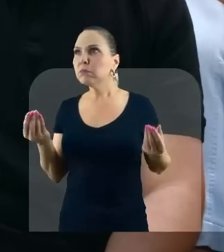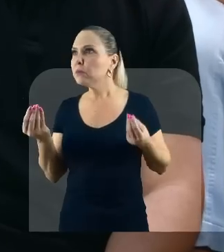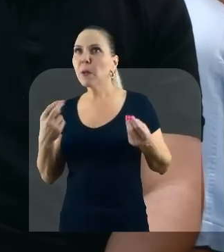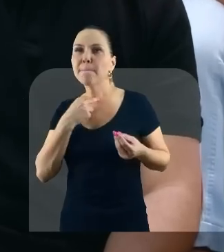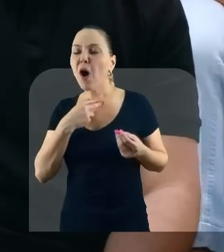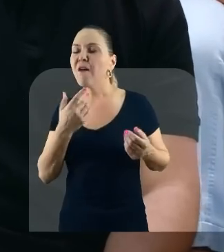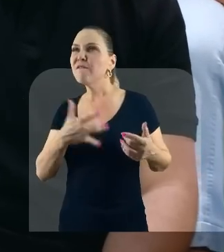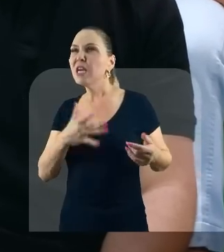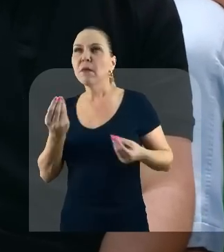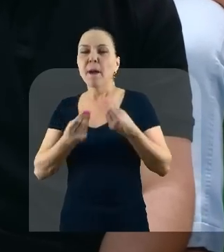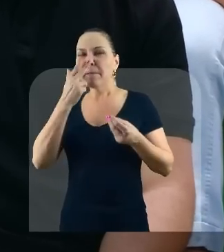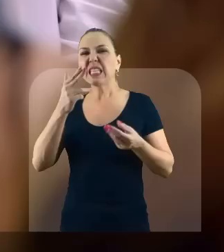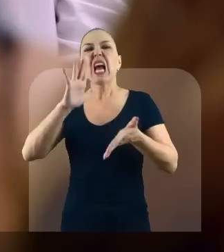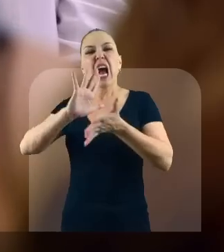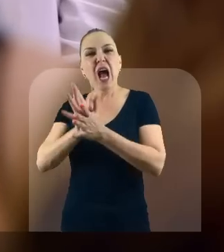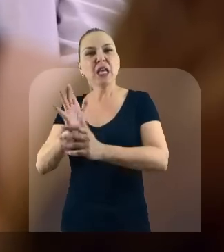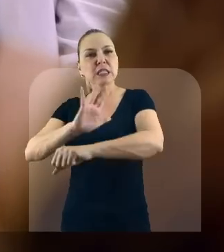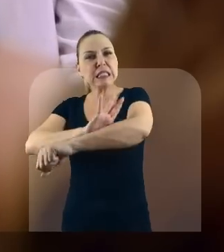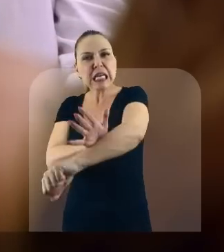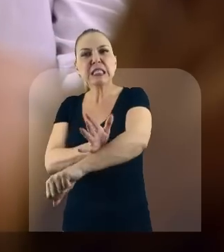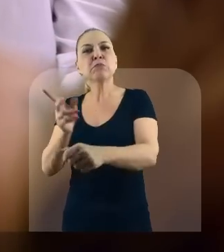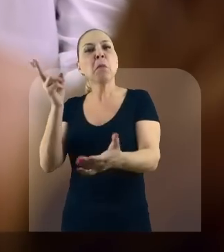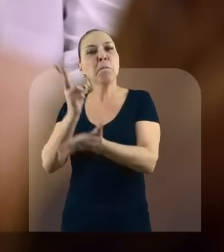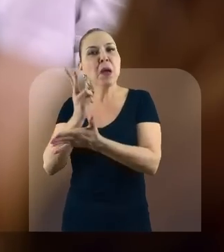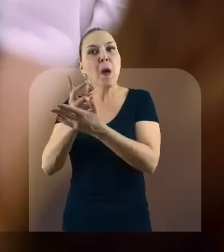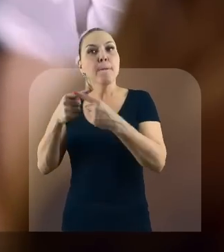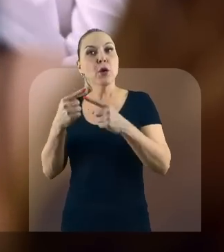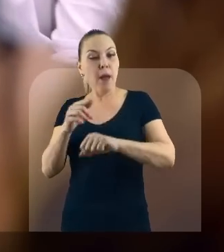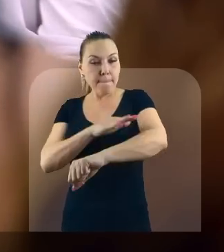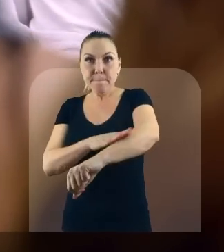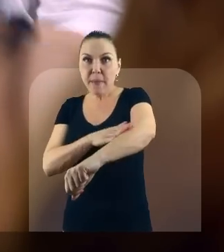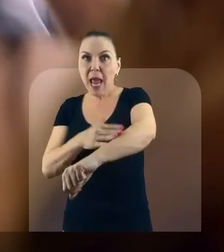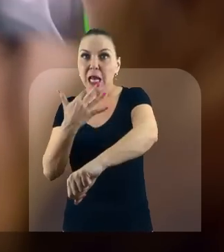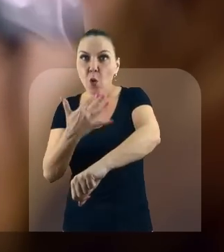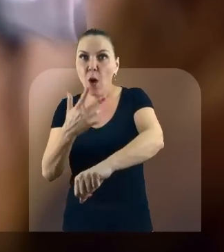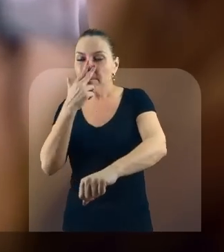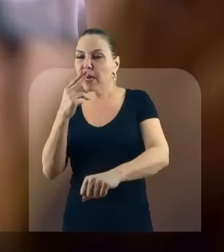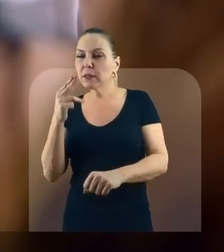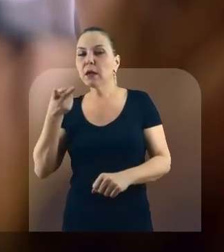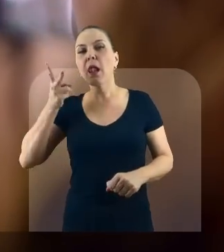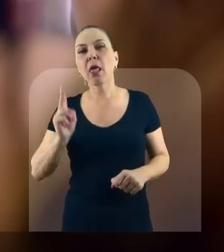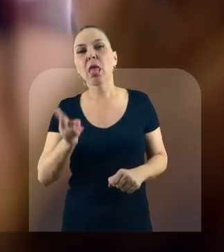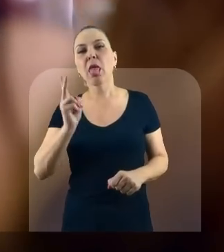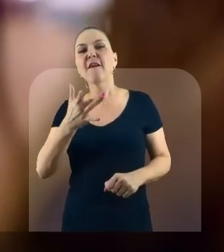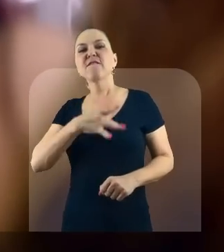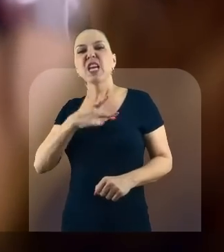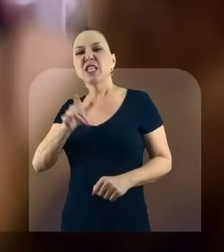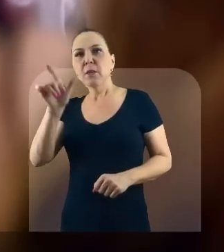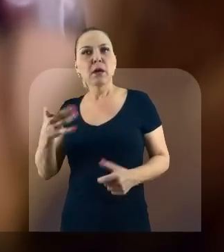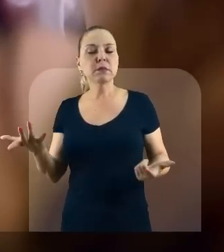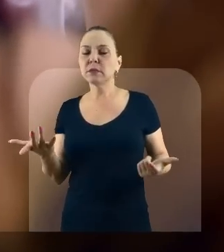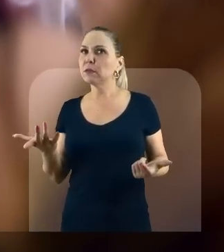de racismo. É a tentativa de colocar a pessoa, por conta da cor da pele dela, numa condição de uma eterna vítima,